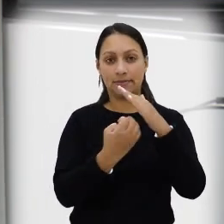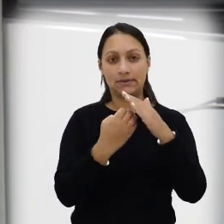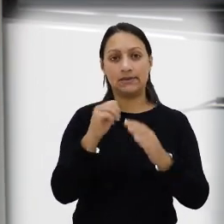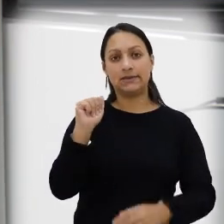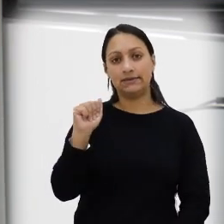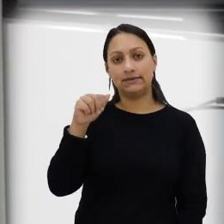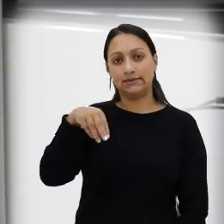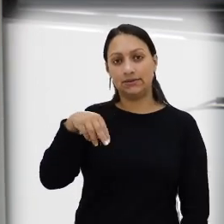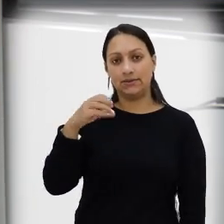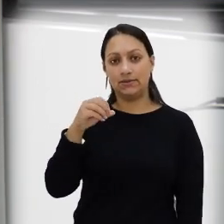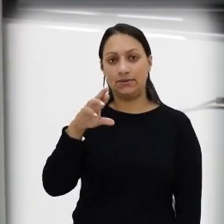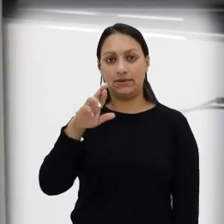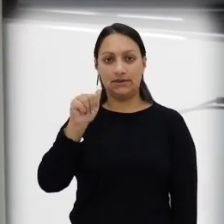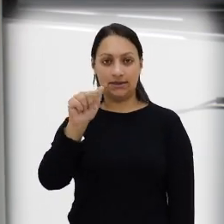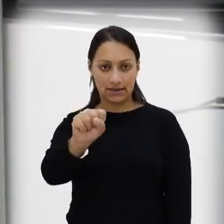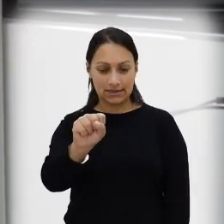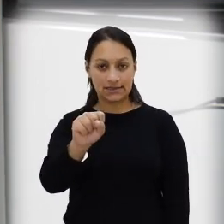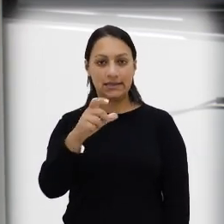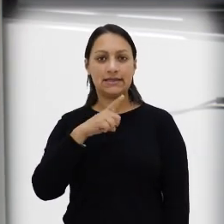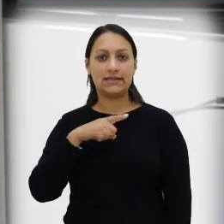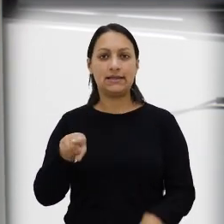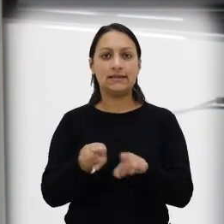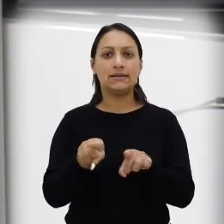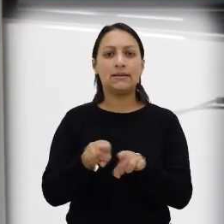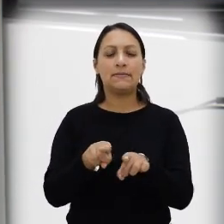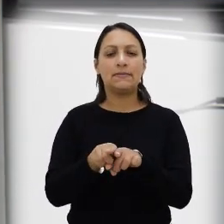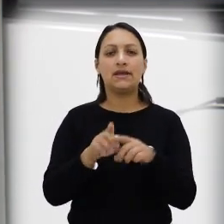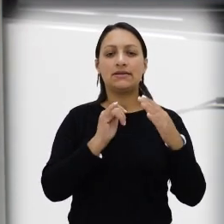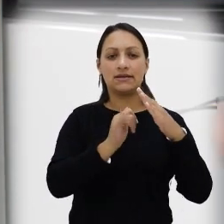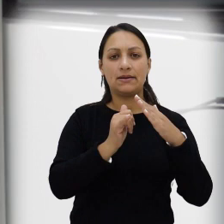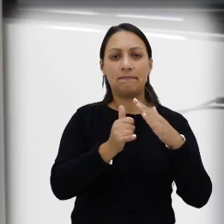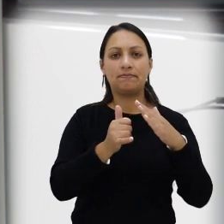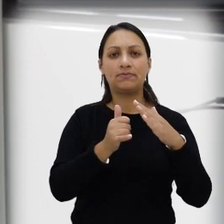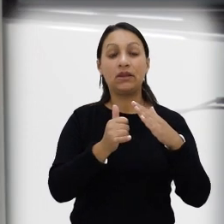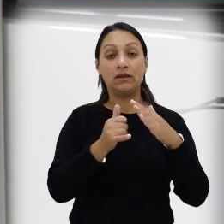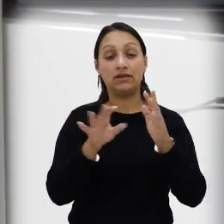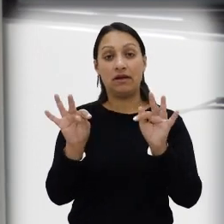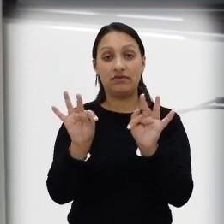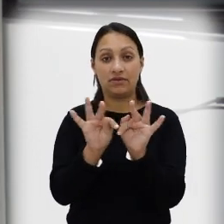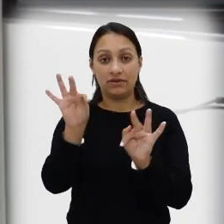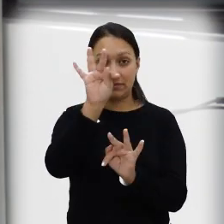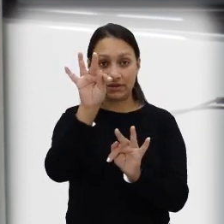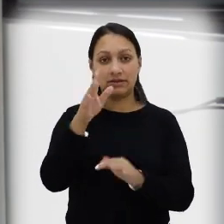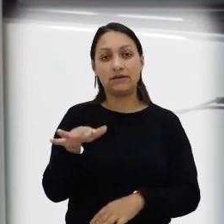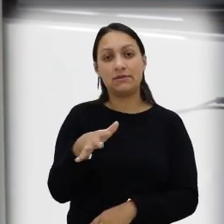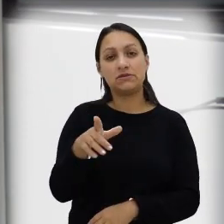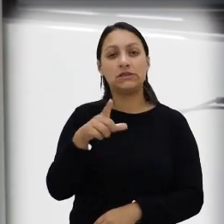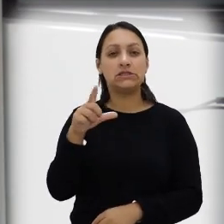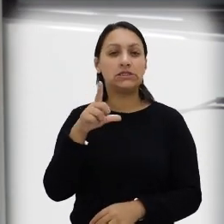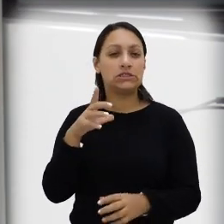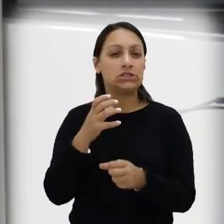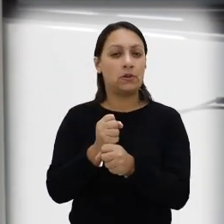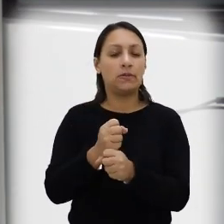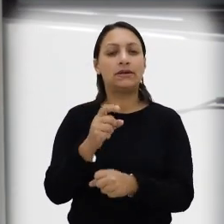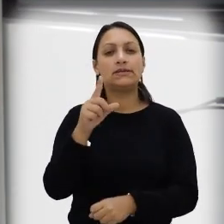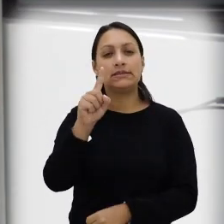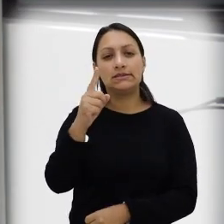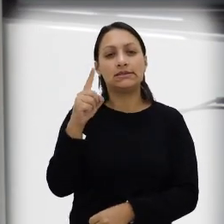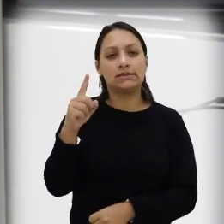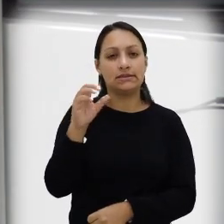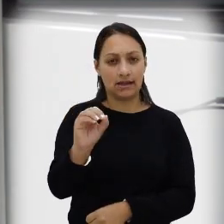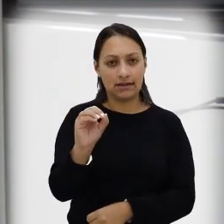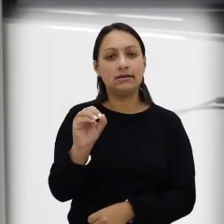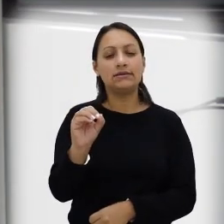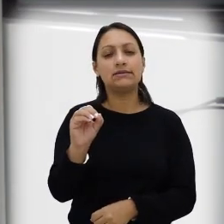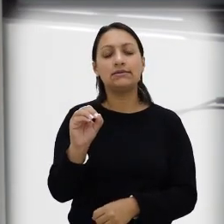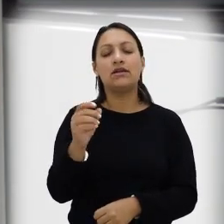nessa rodada de negócios, e teremos as startups do Parque Tecnológico, que giram em torno de mais ou menos 110 startups, e vocês que